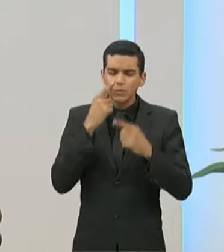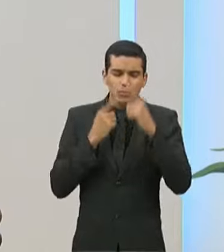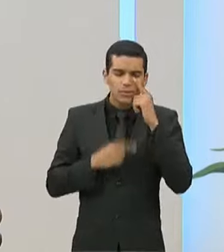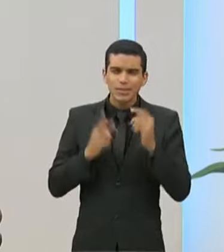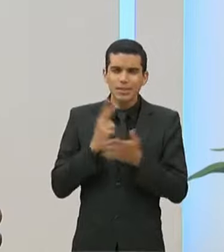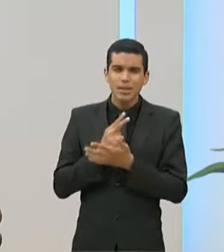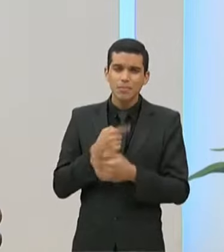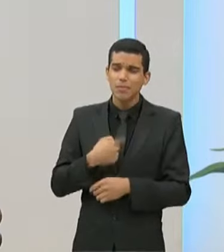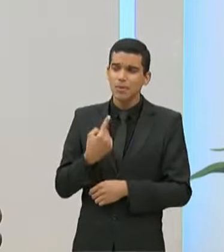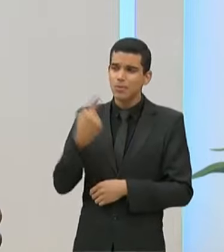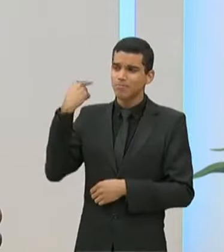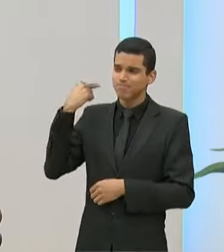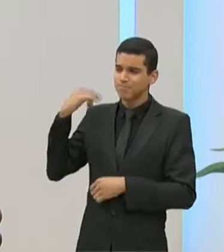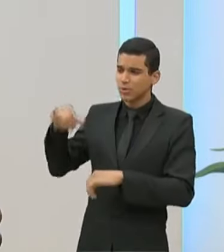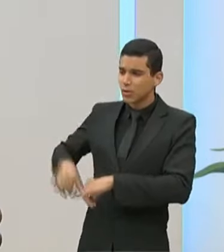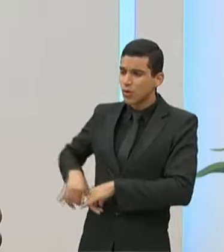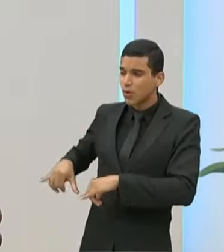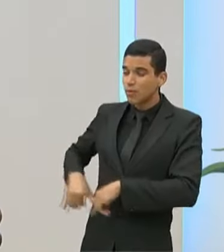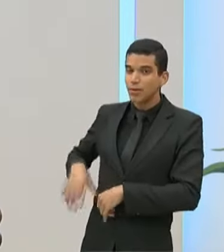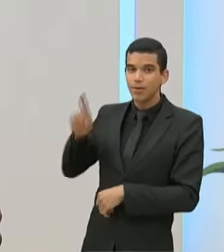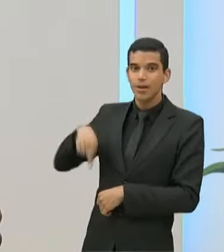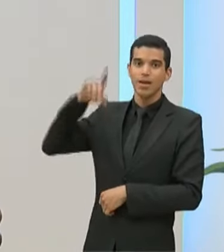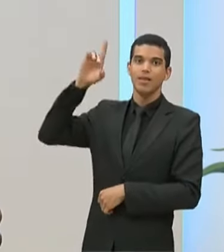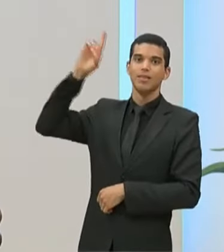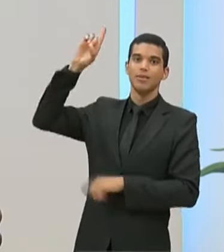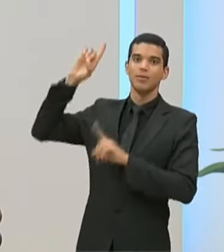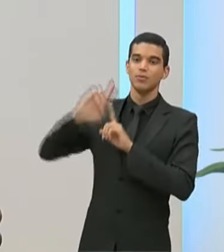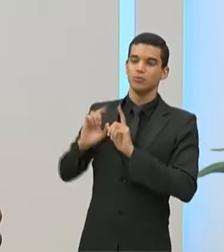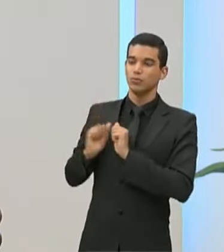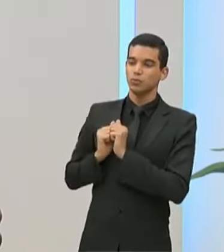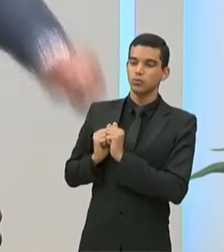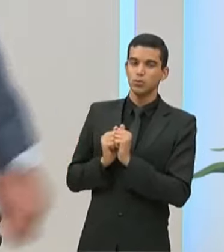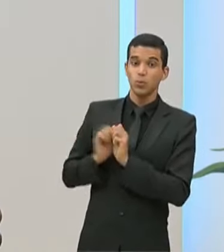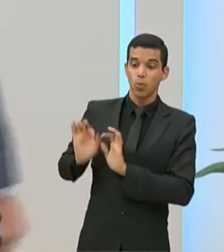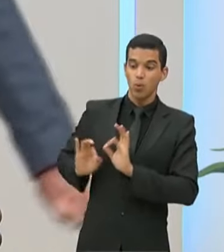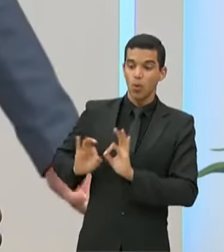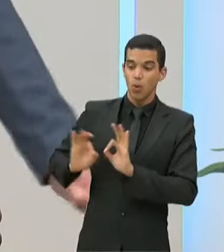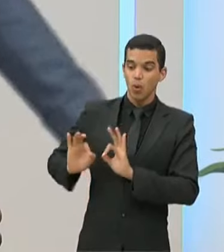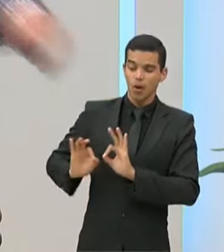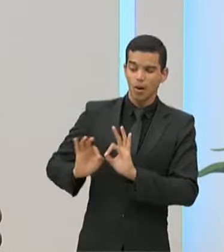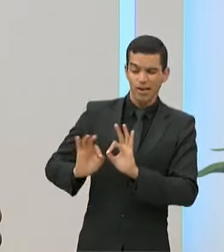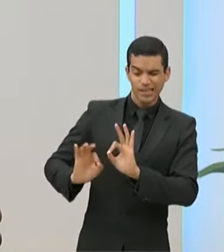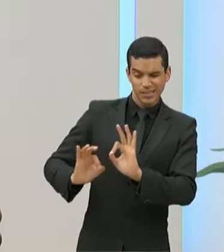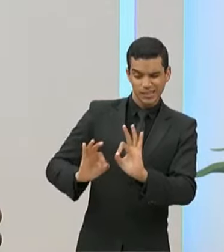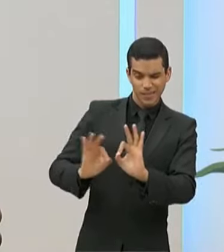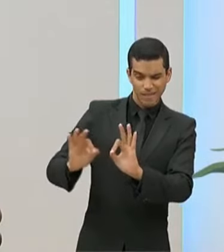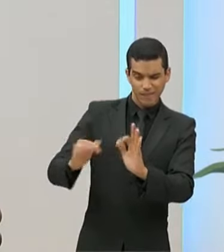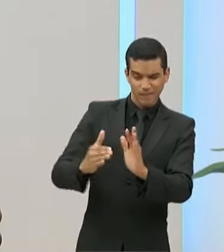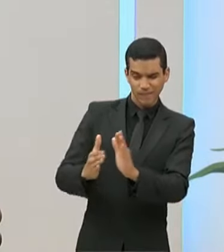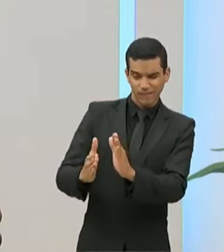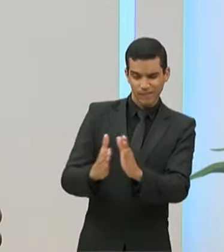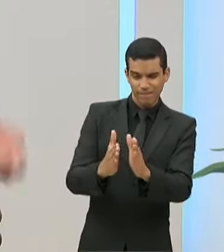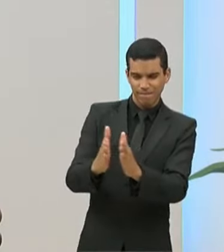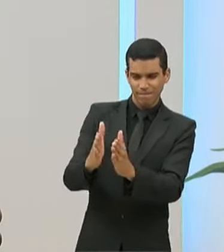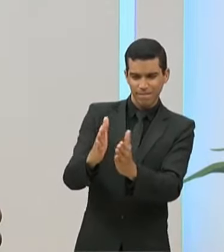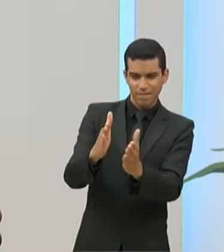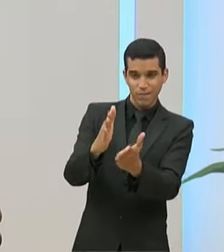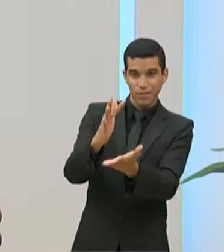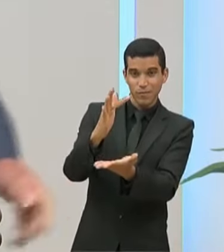situação vivida, Deus estava lá comigo, costurando a situação, dirigindo